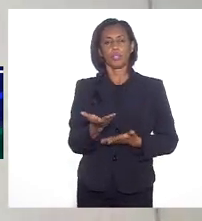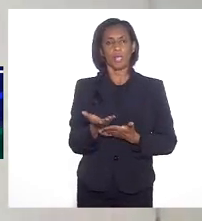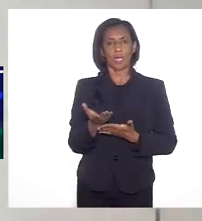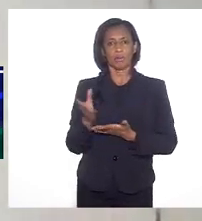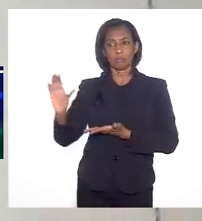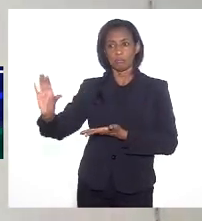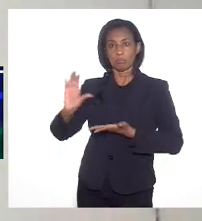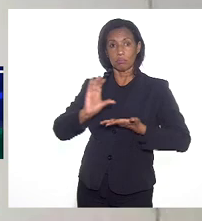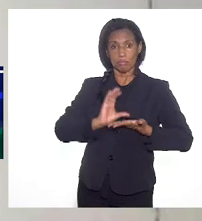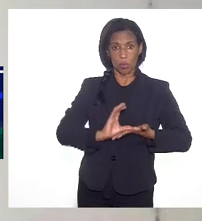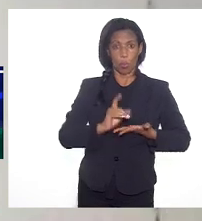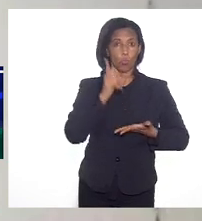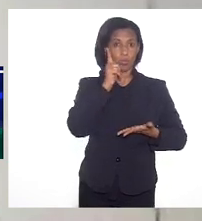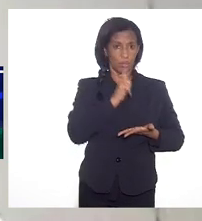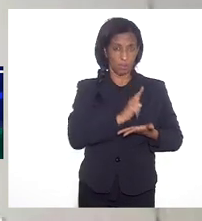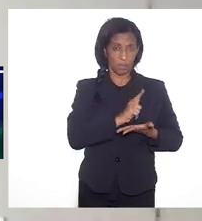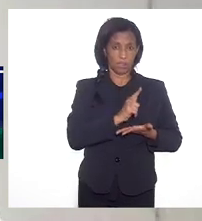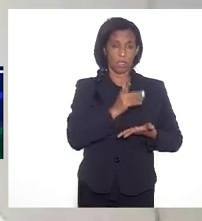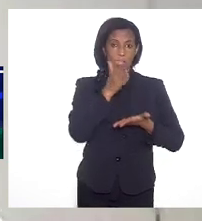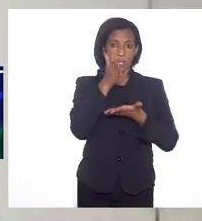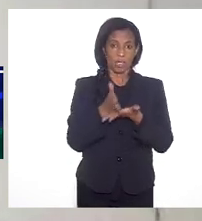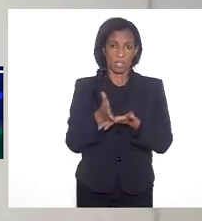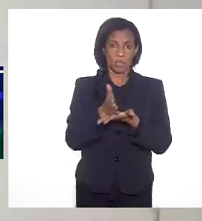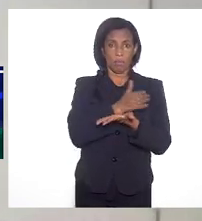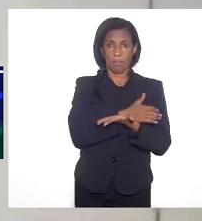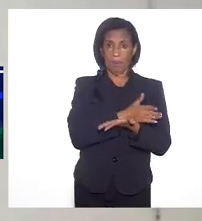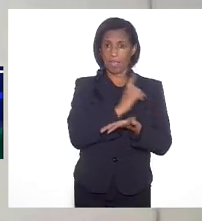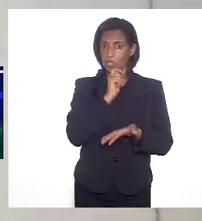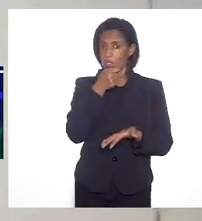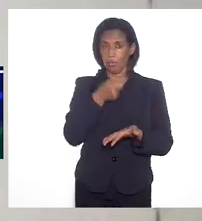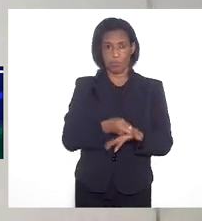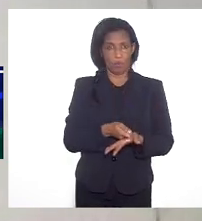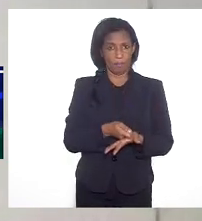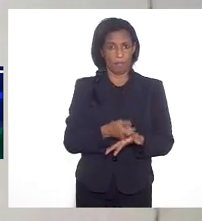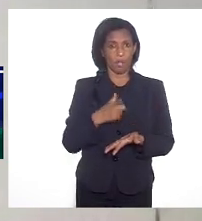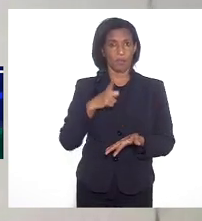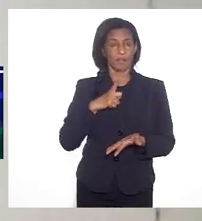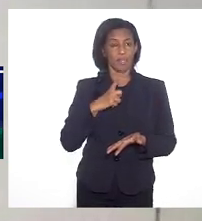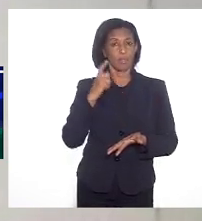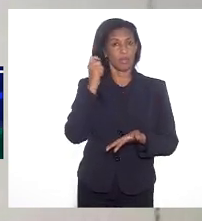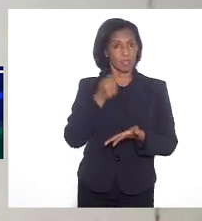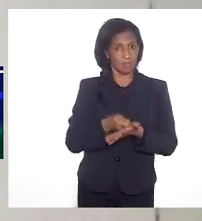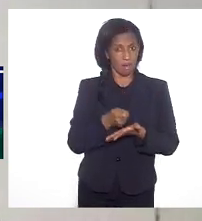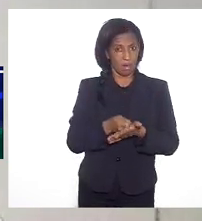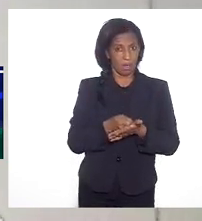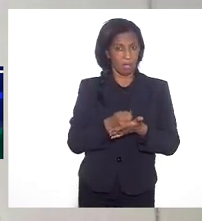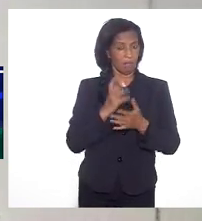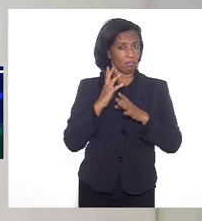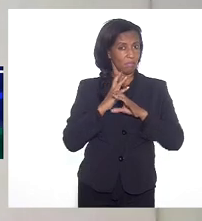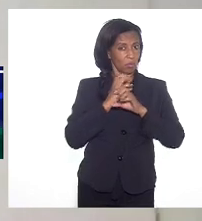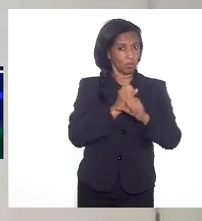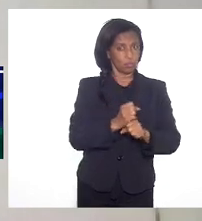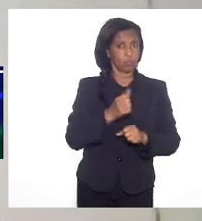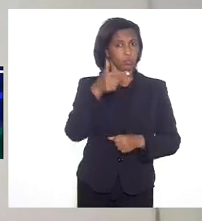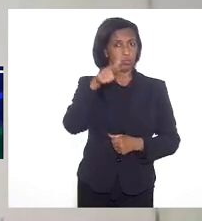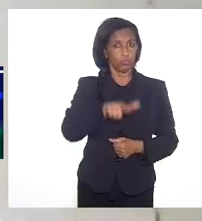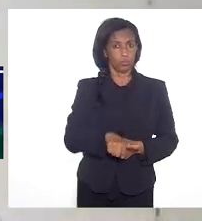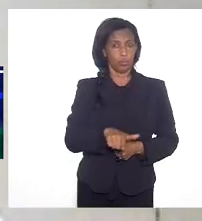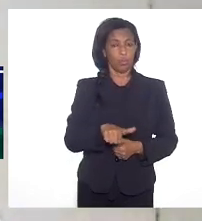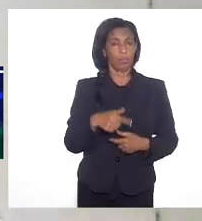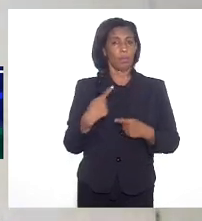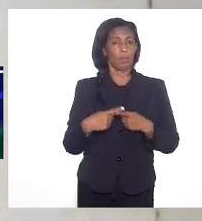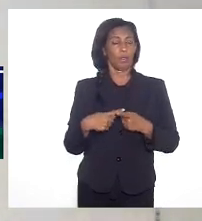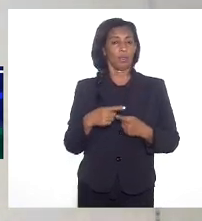recursos sejam recuperados e que uma parte do que ainda não foi pago tenha esse pagamento revisto para que o Rio de Janeiro não continue